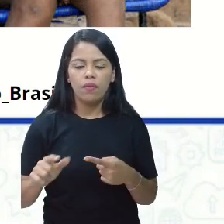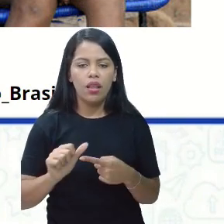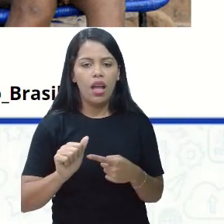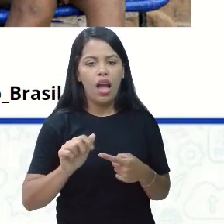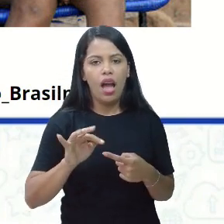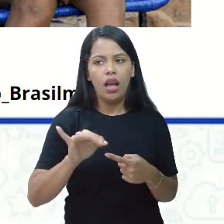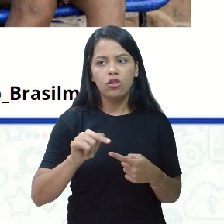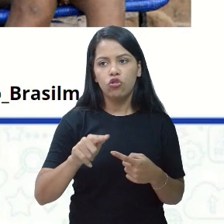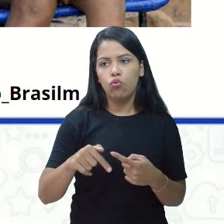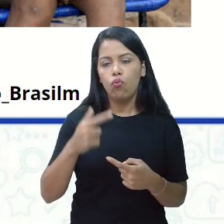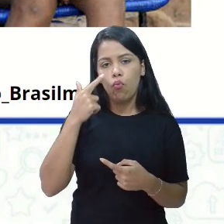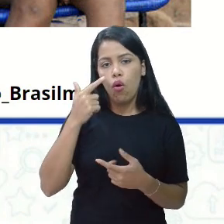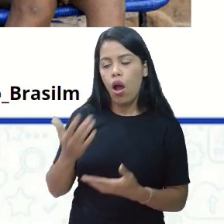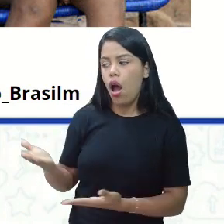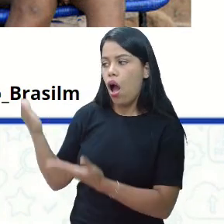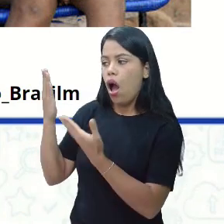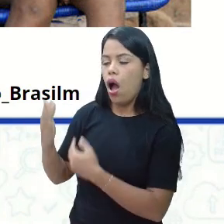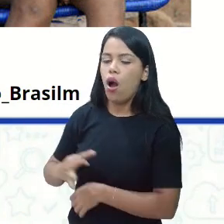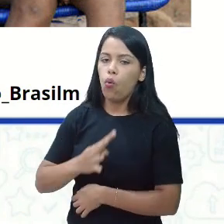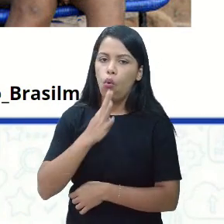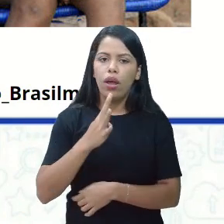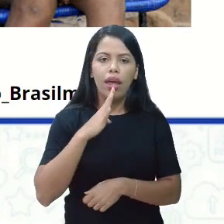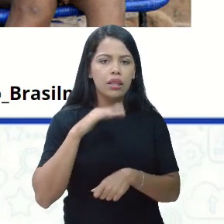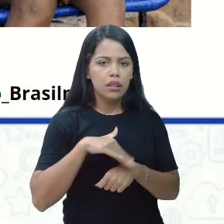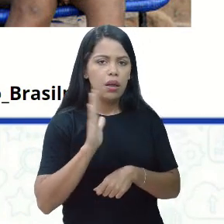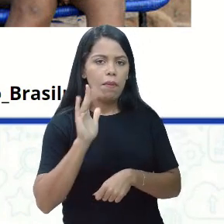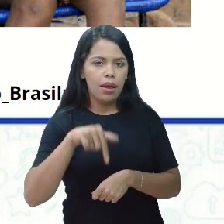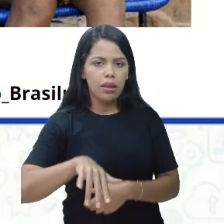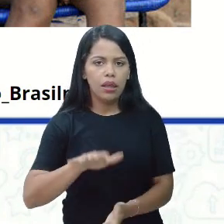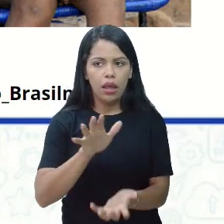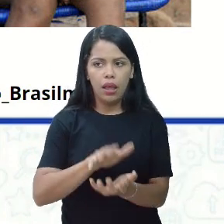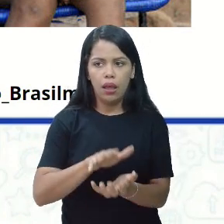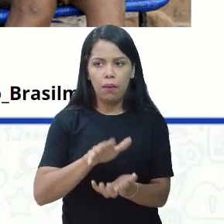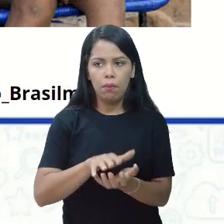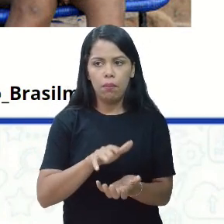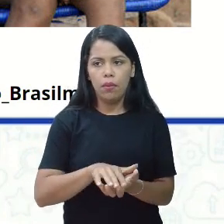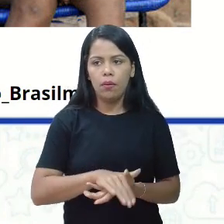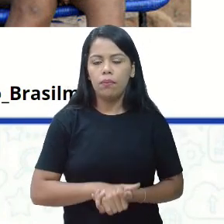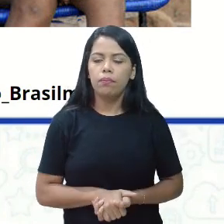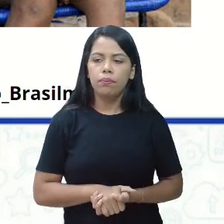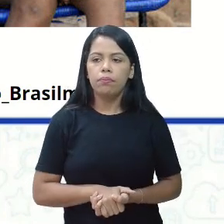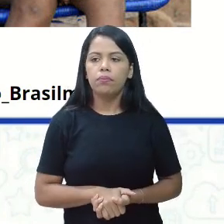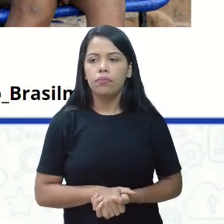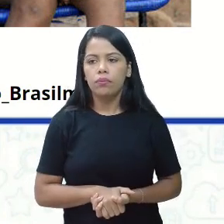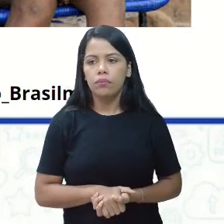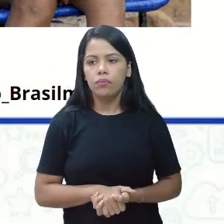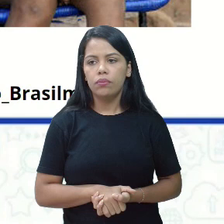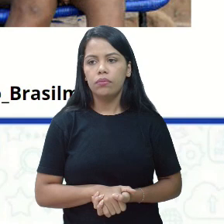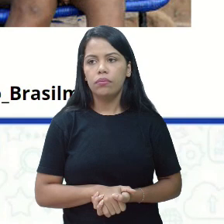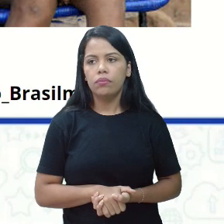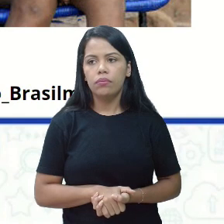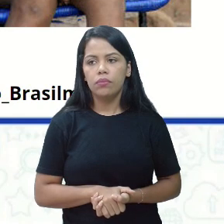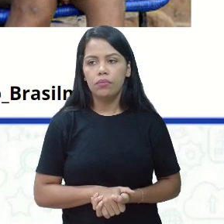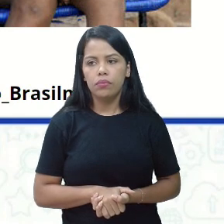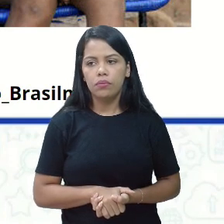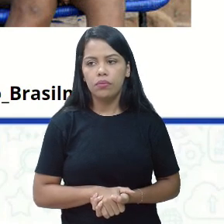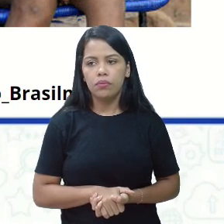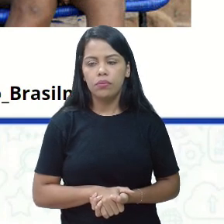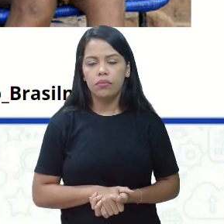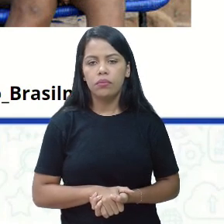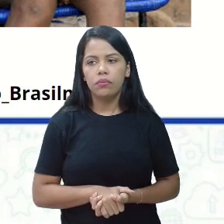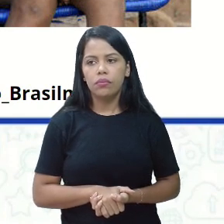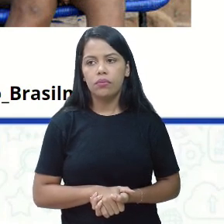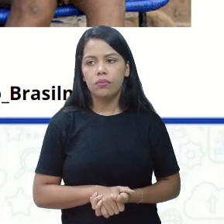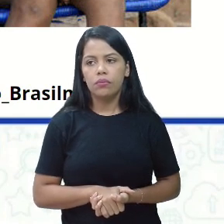Funiô, Cambiuá, Capinauá, Pancará, Pancararu, Pipipã, Trucá, Tuxá e Chucuru.